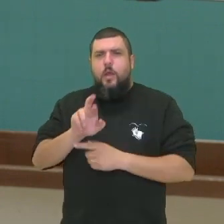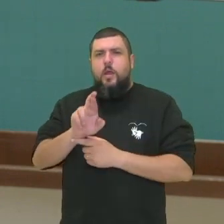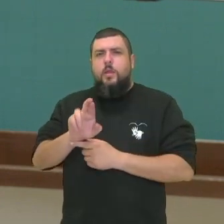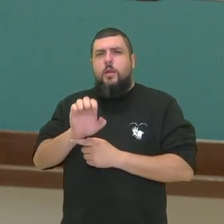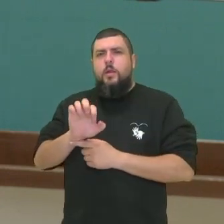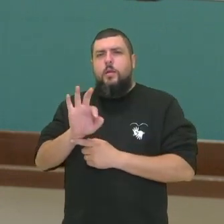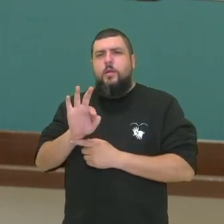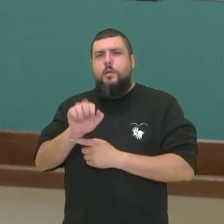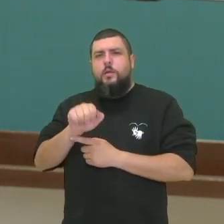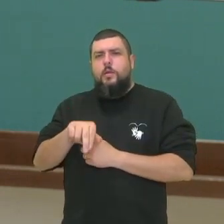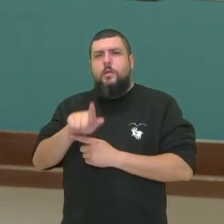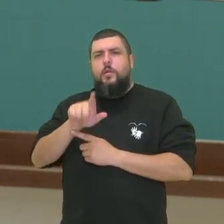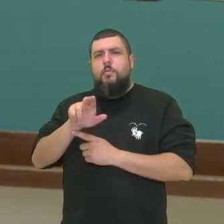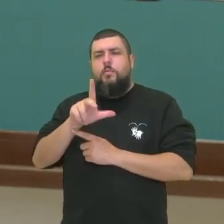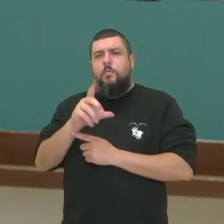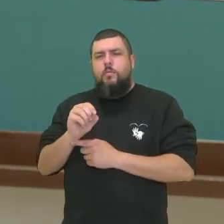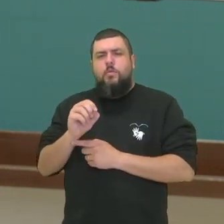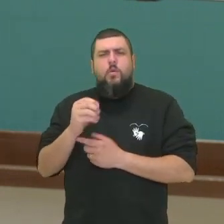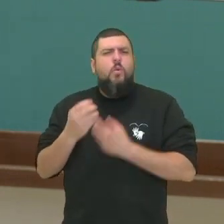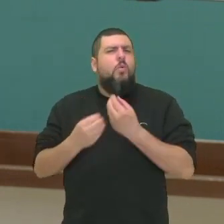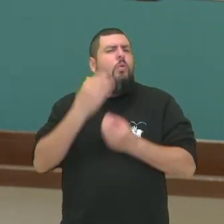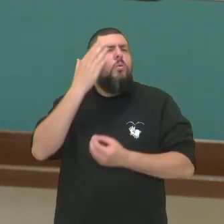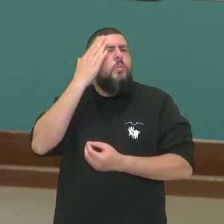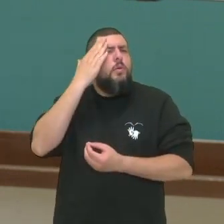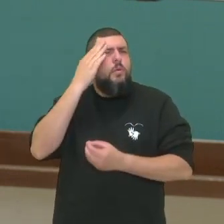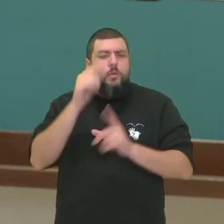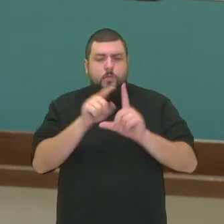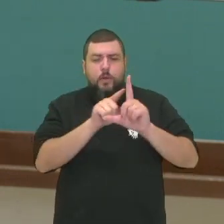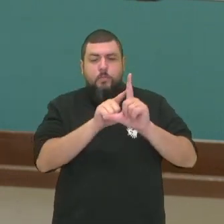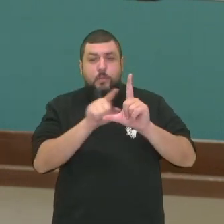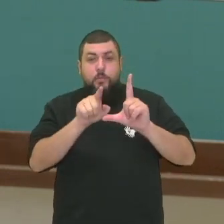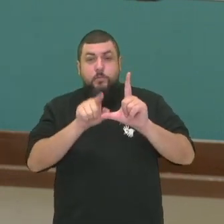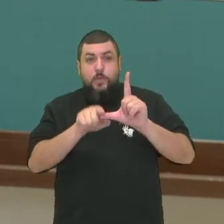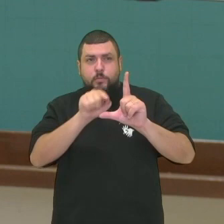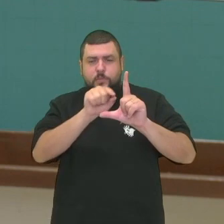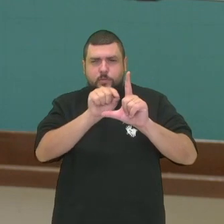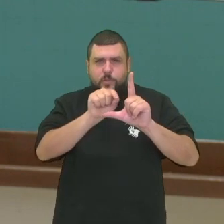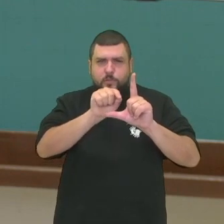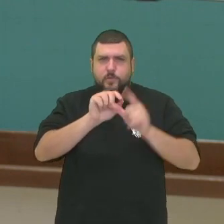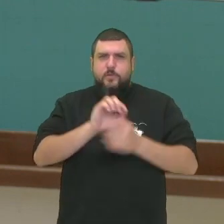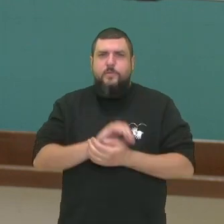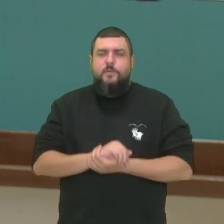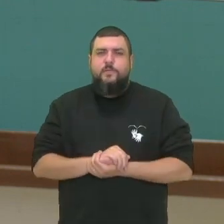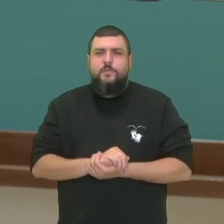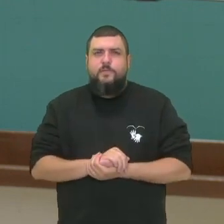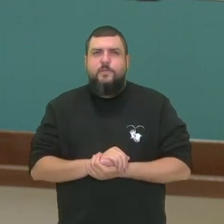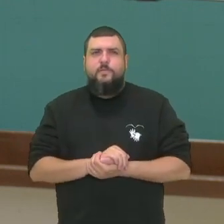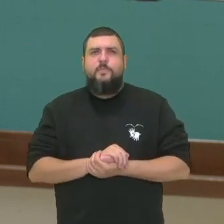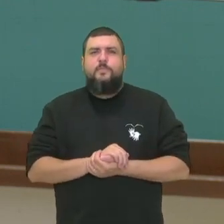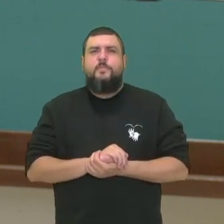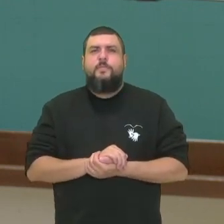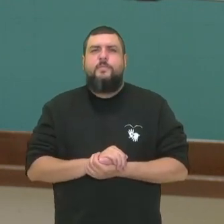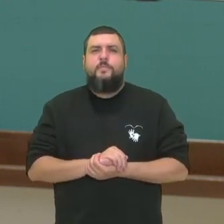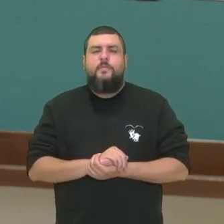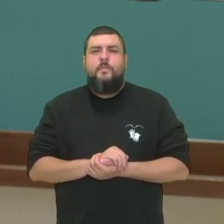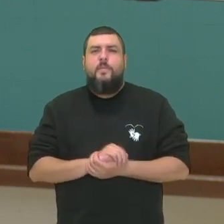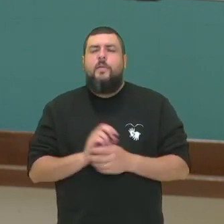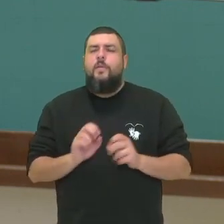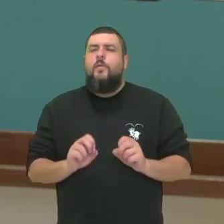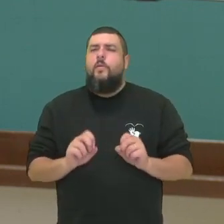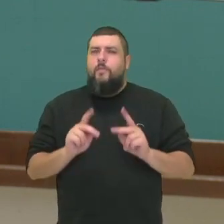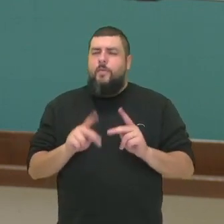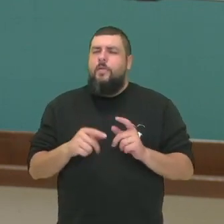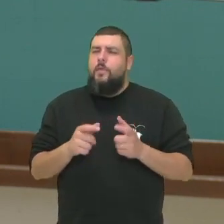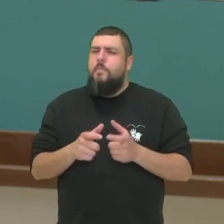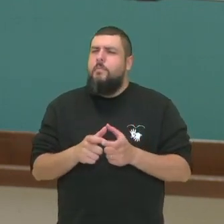graus? Porque ele é indicado por esse quadradinho com uma bolinha no meio, tá? Então, ele sempre vai vir indicadinho assim, tá bom? Na maioria das vezes, ele já